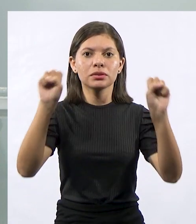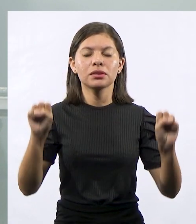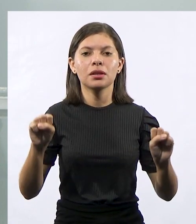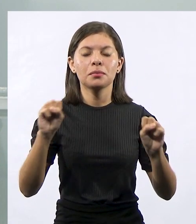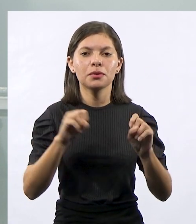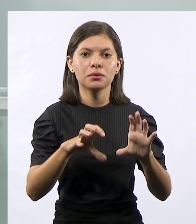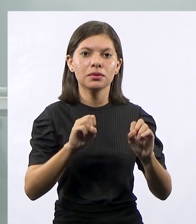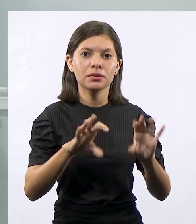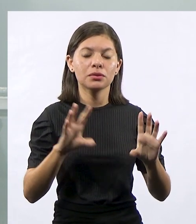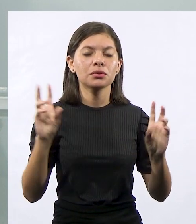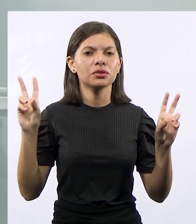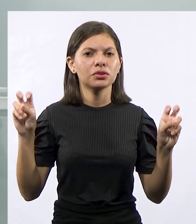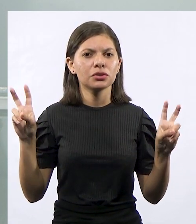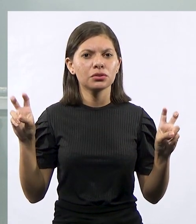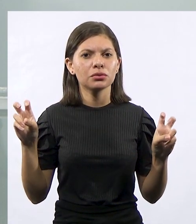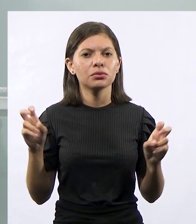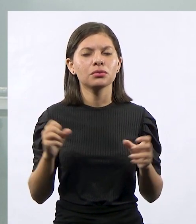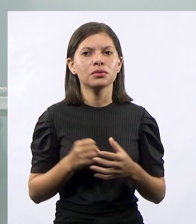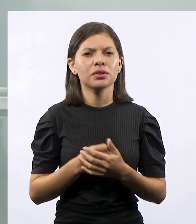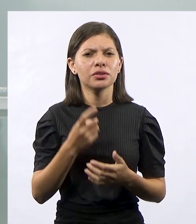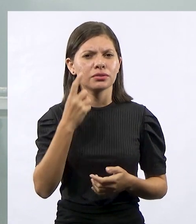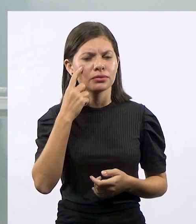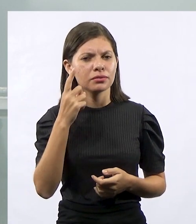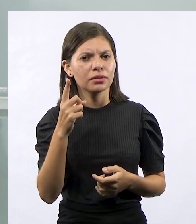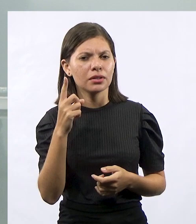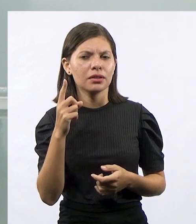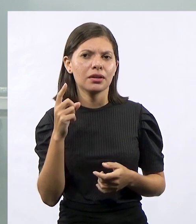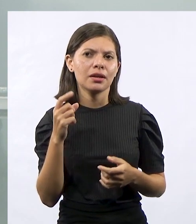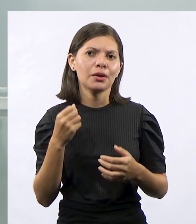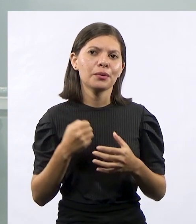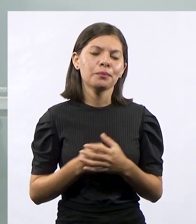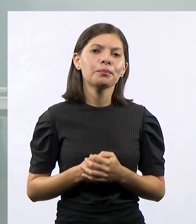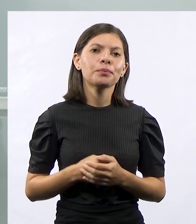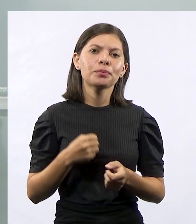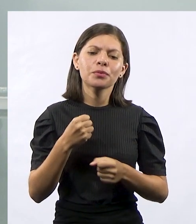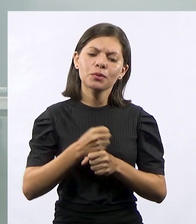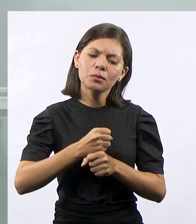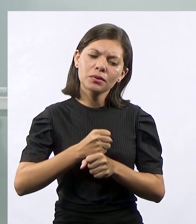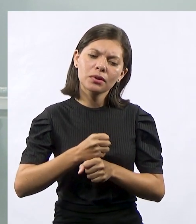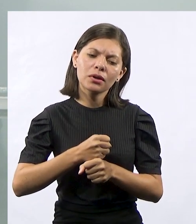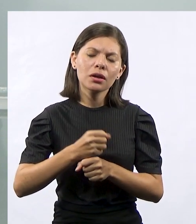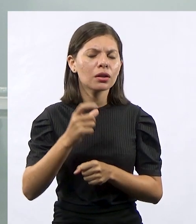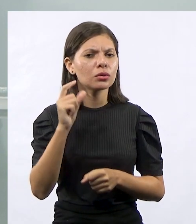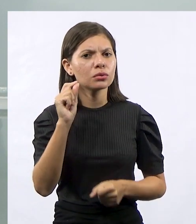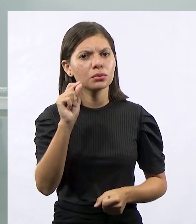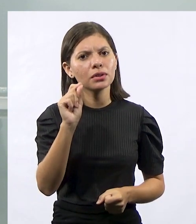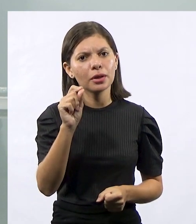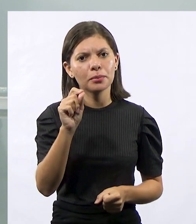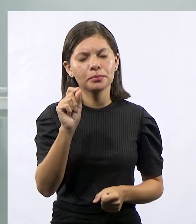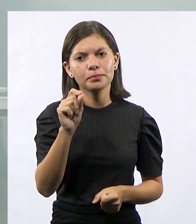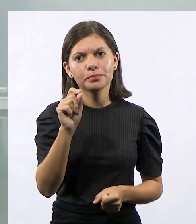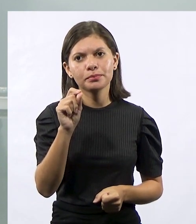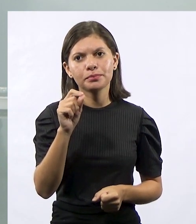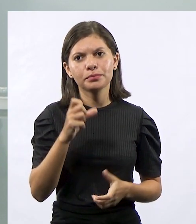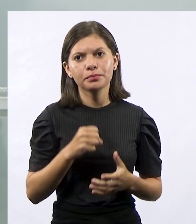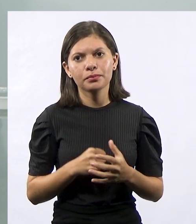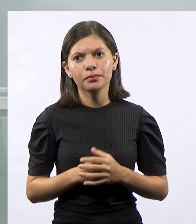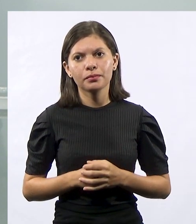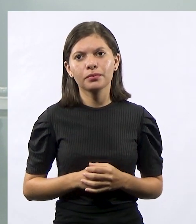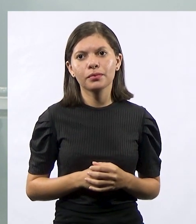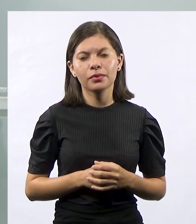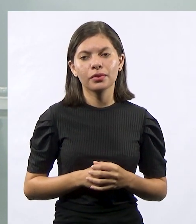sistema educacional. Mas os títulos que a gente tem mais visto nos últimos tempos são